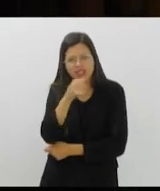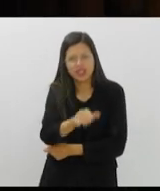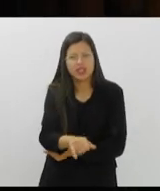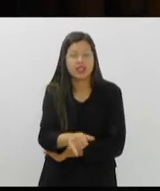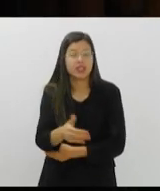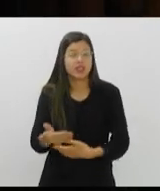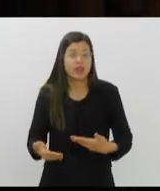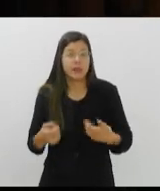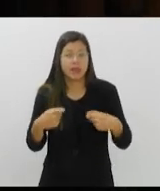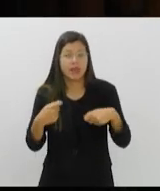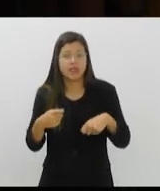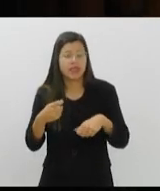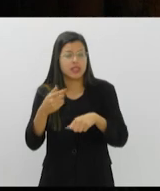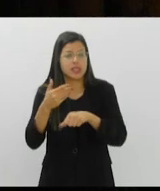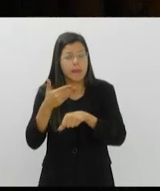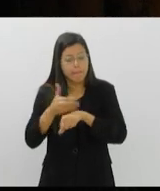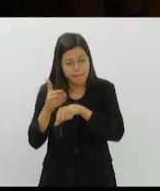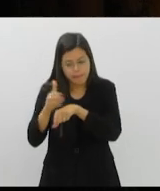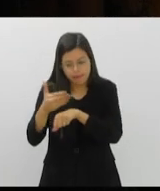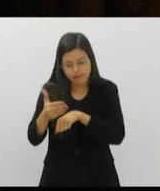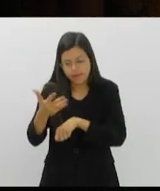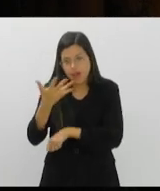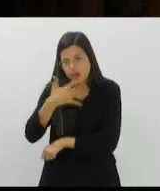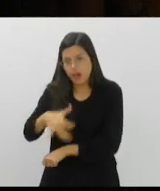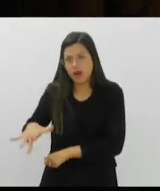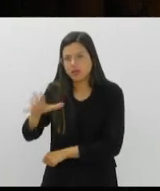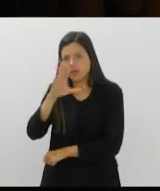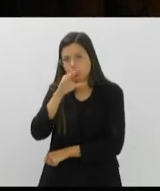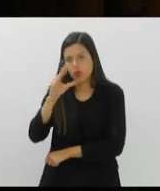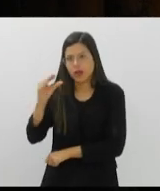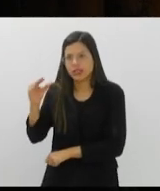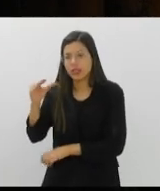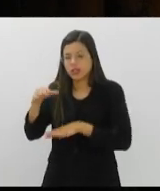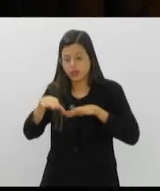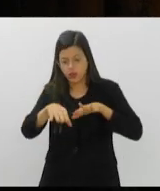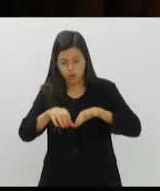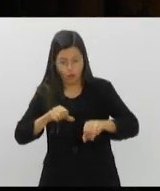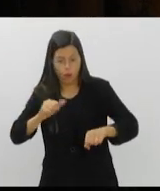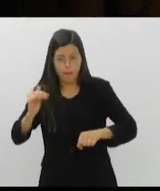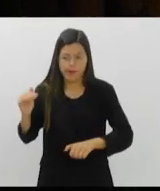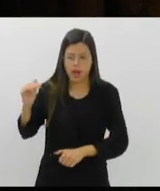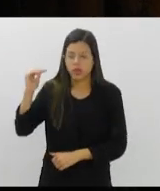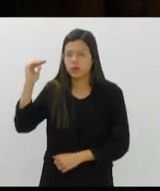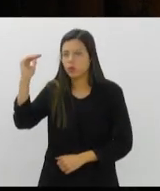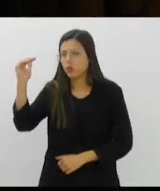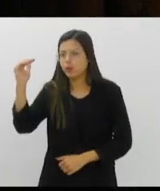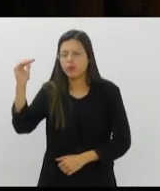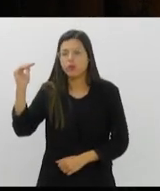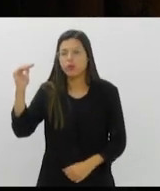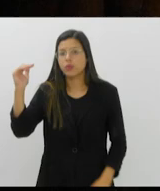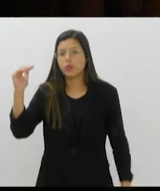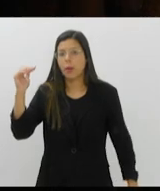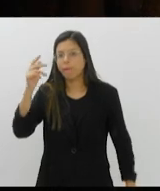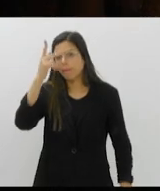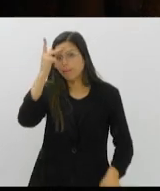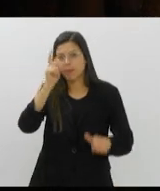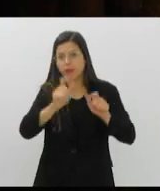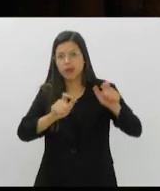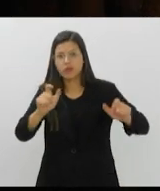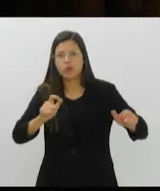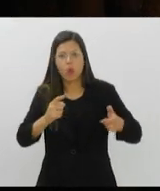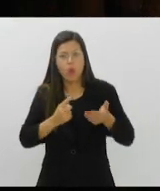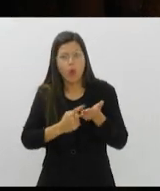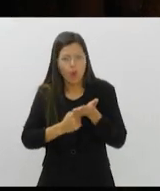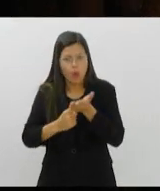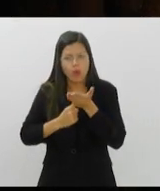fazer com que as nossas crianças, nossos adolescentes, se formem adultos já como pessoas